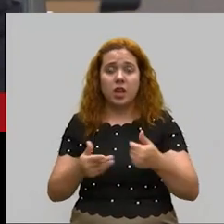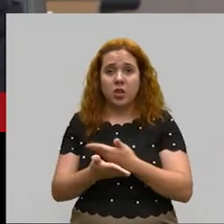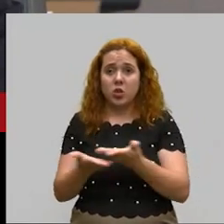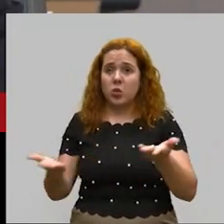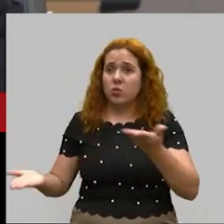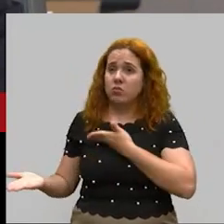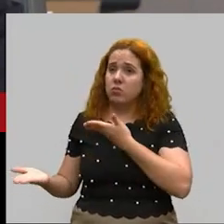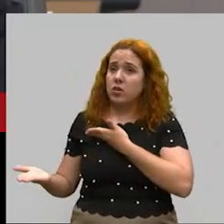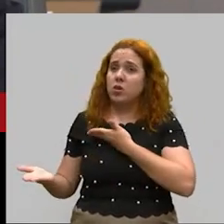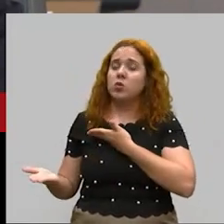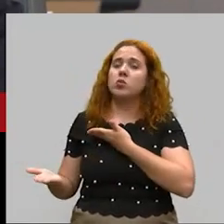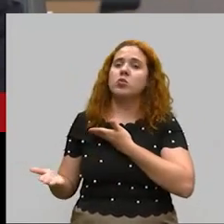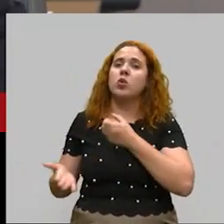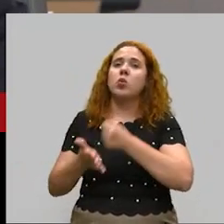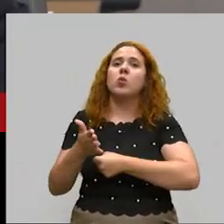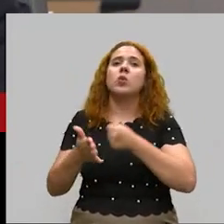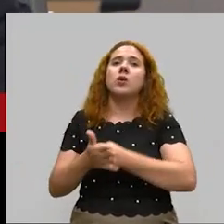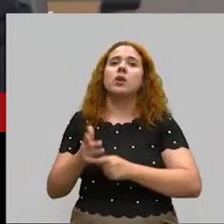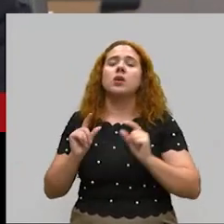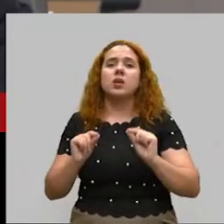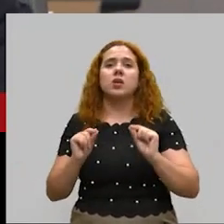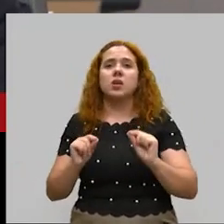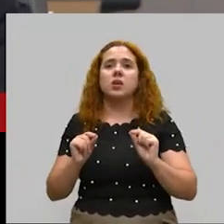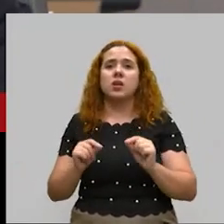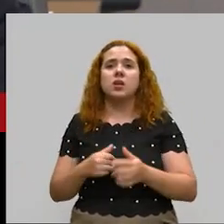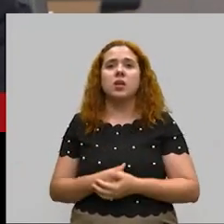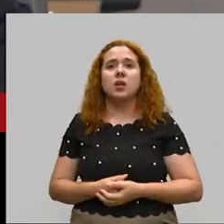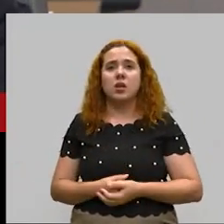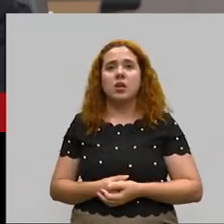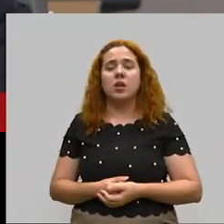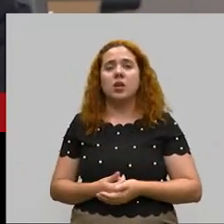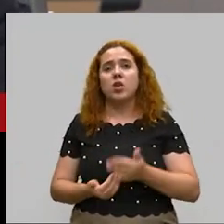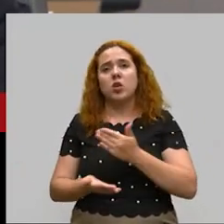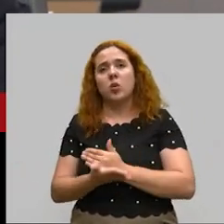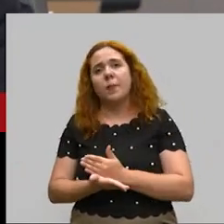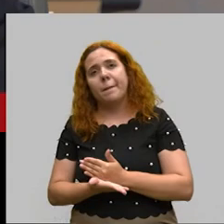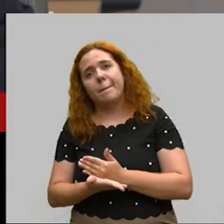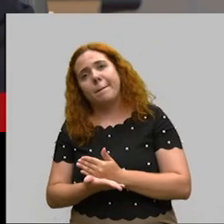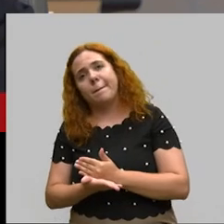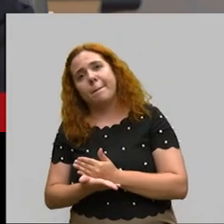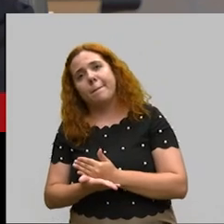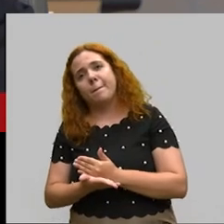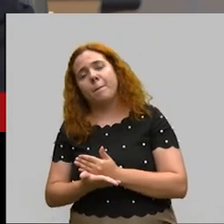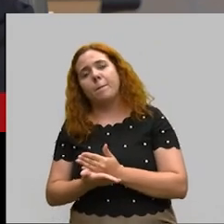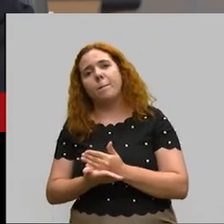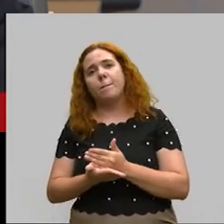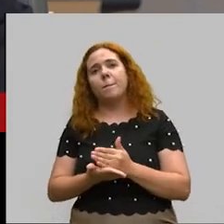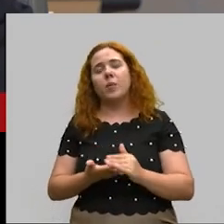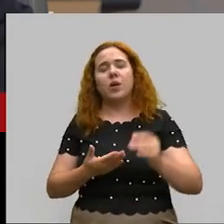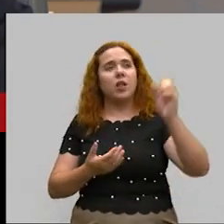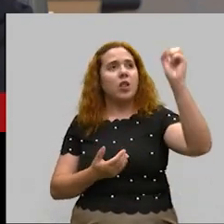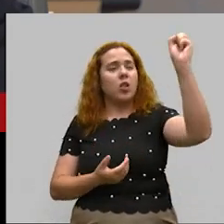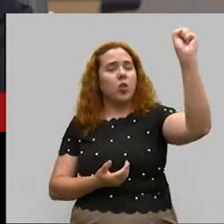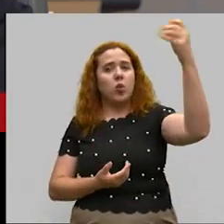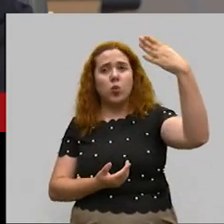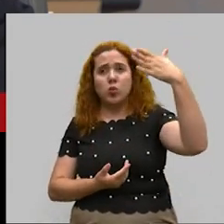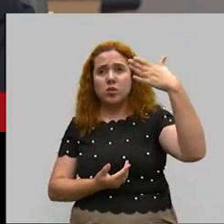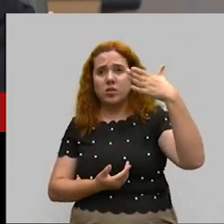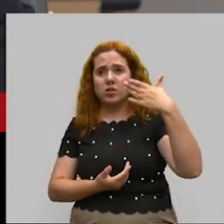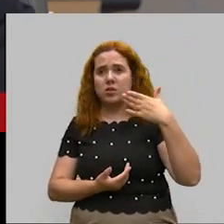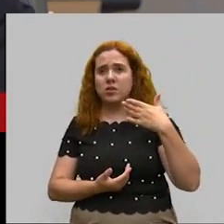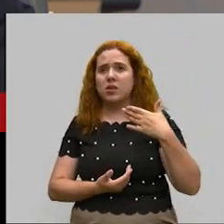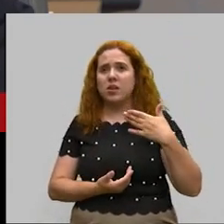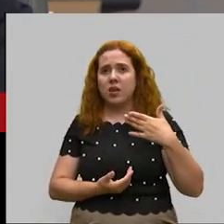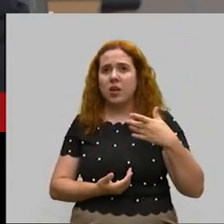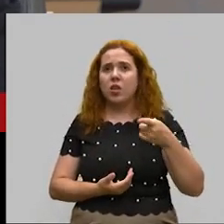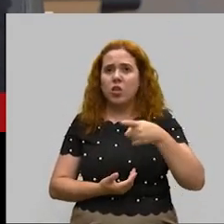luta da Educação do campo que quando a gente abre uma fresta que começa entrar por ali uma luz Isso é